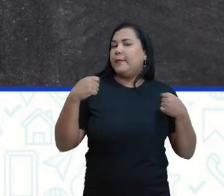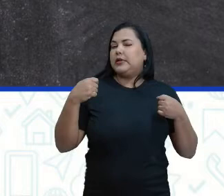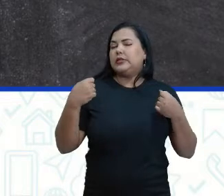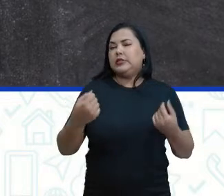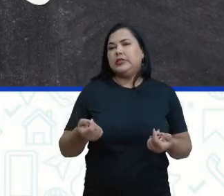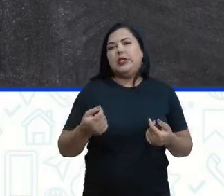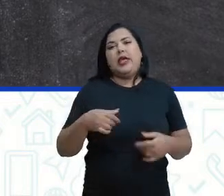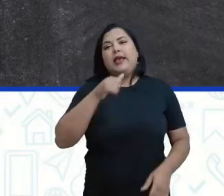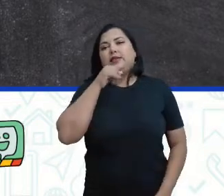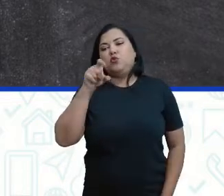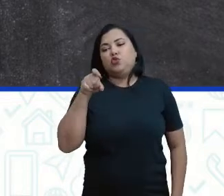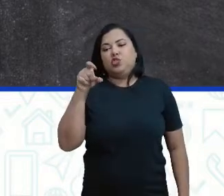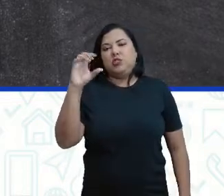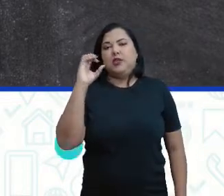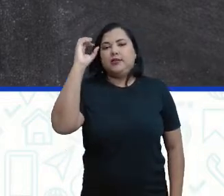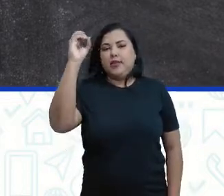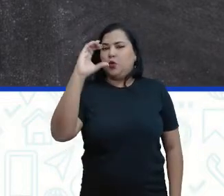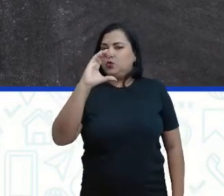aparecer, tá certo?